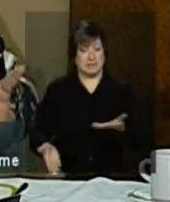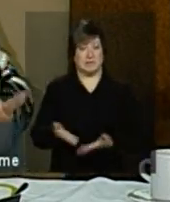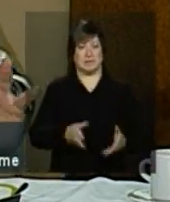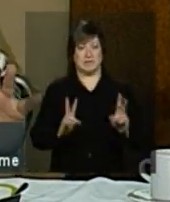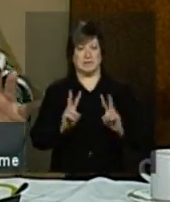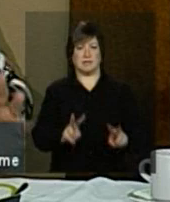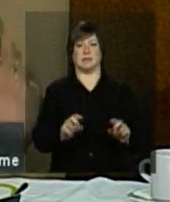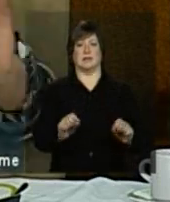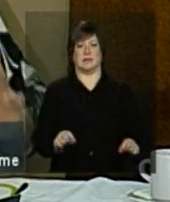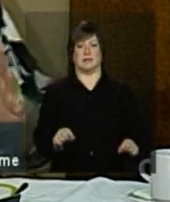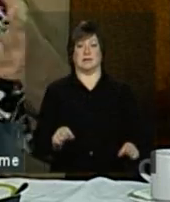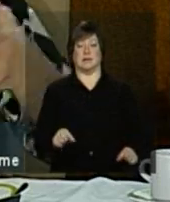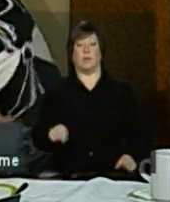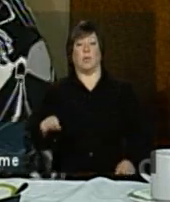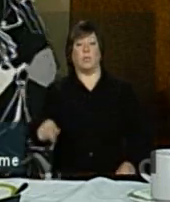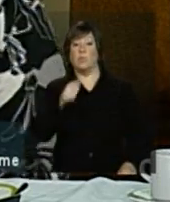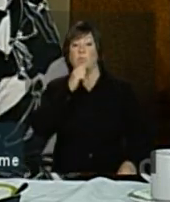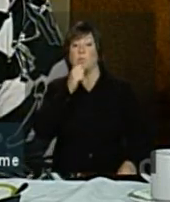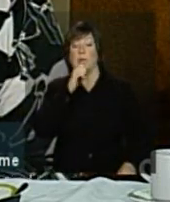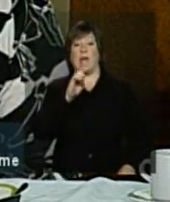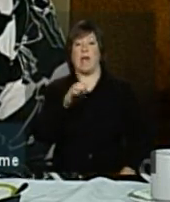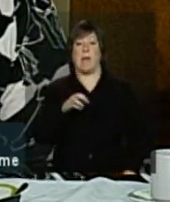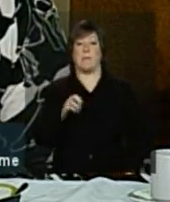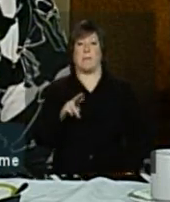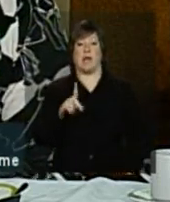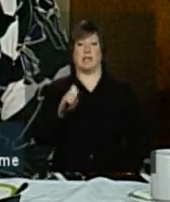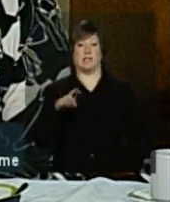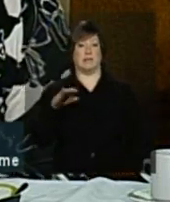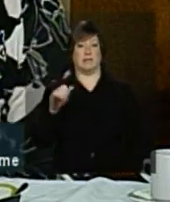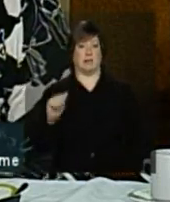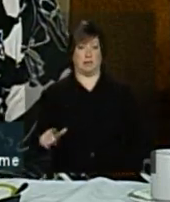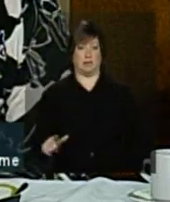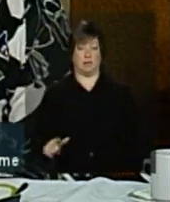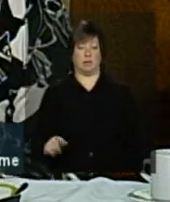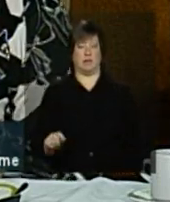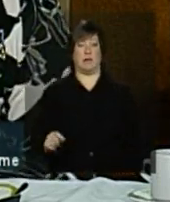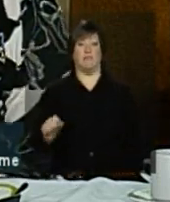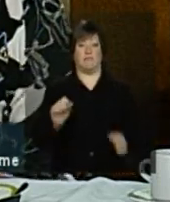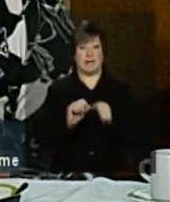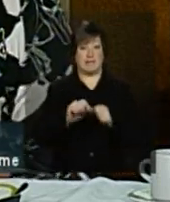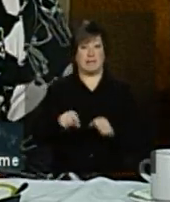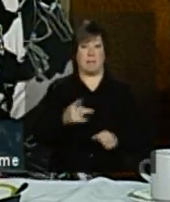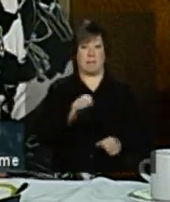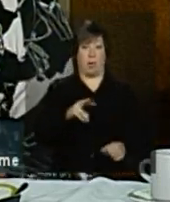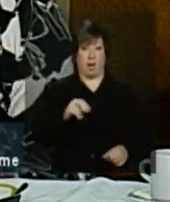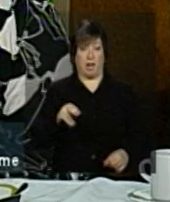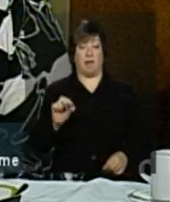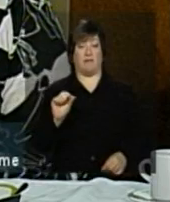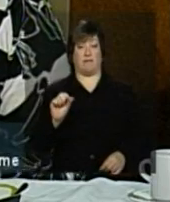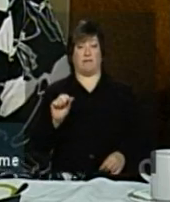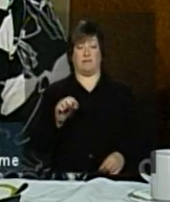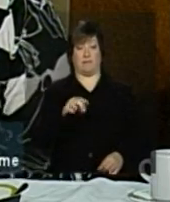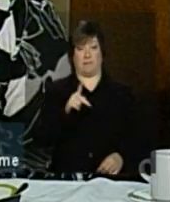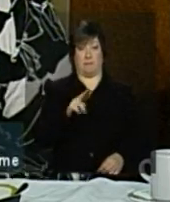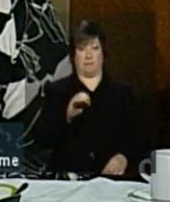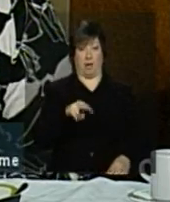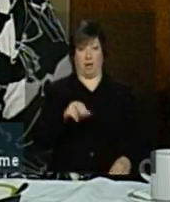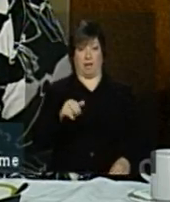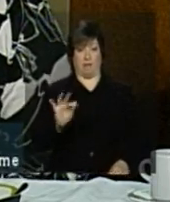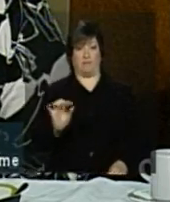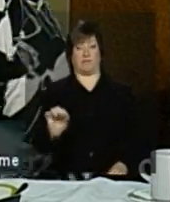é um olhar emergente então criar o Pronaf semiárido voltado para obras de eh de